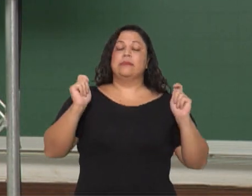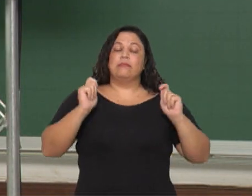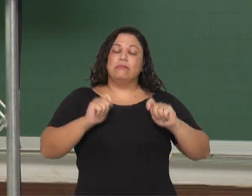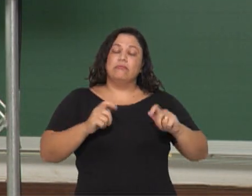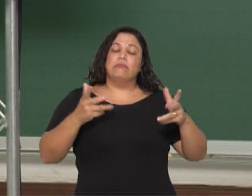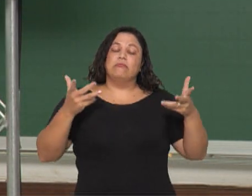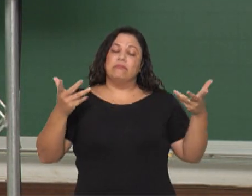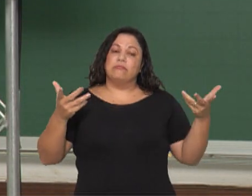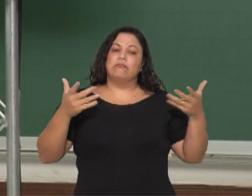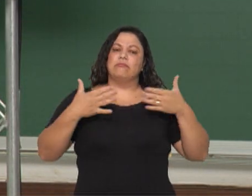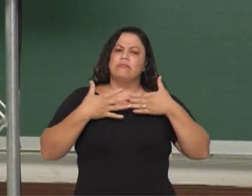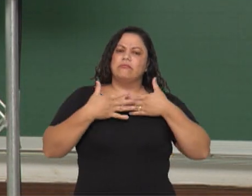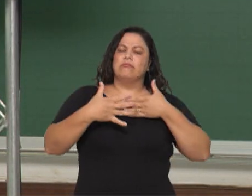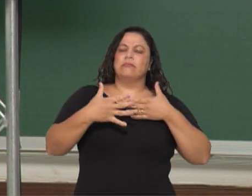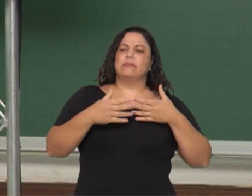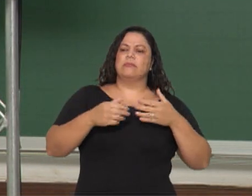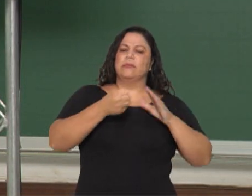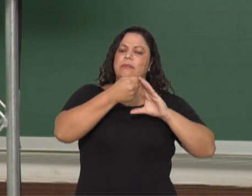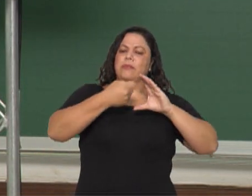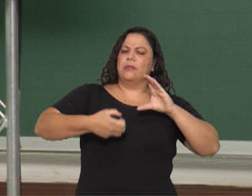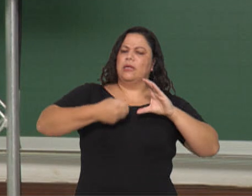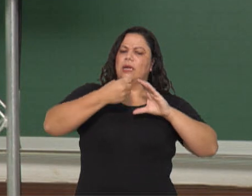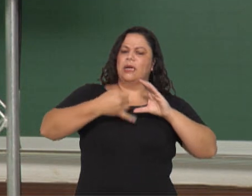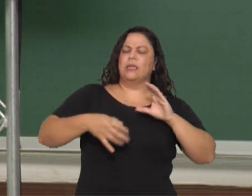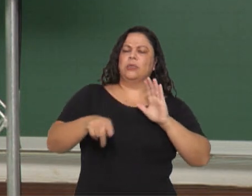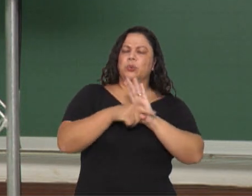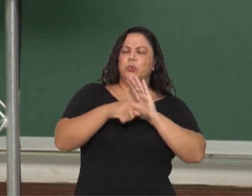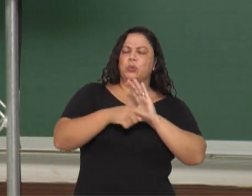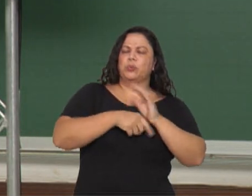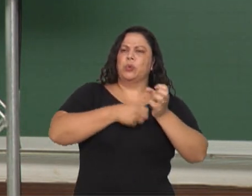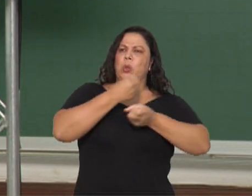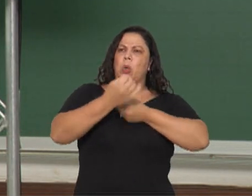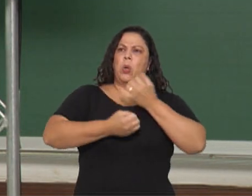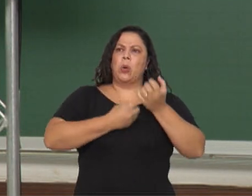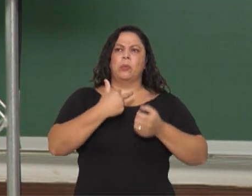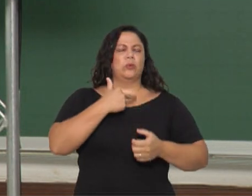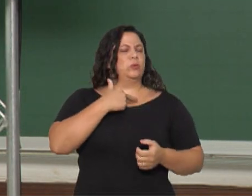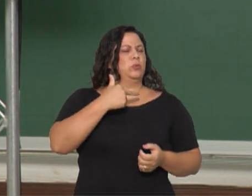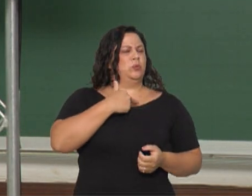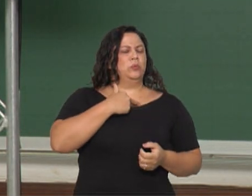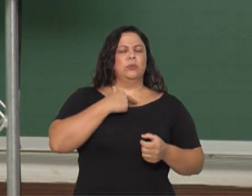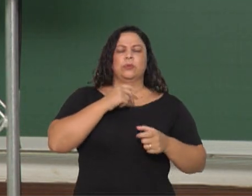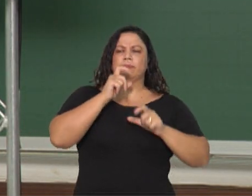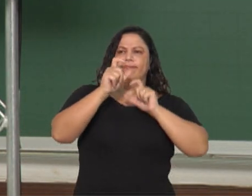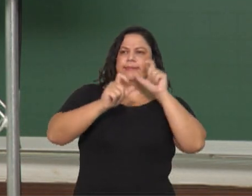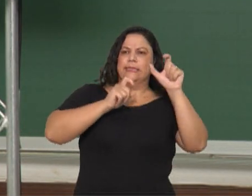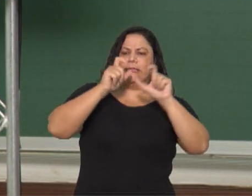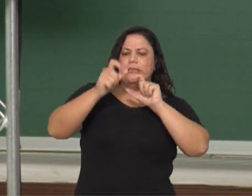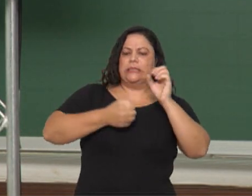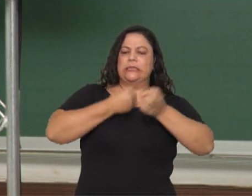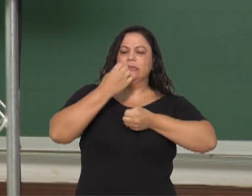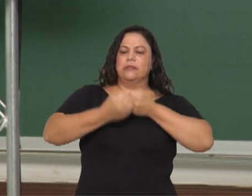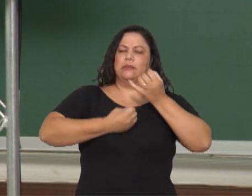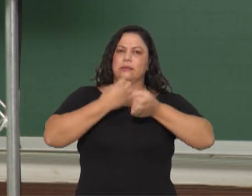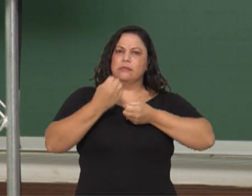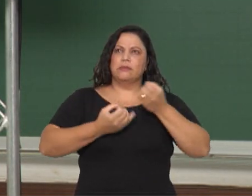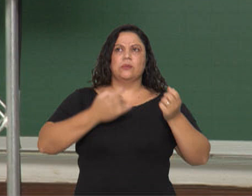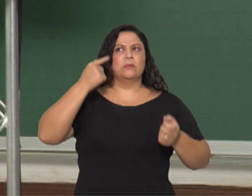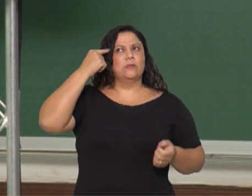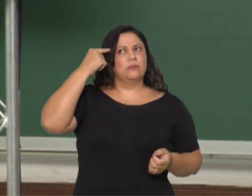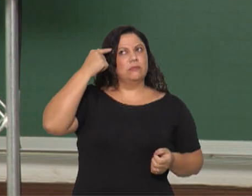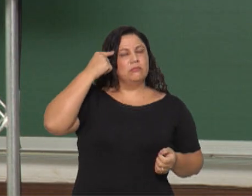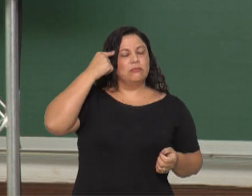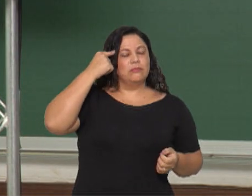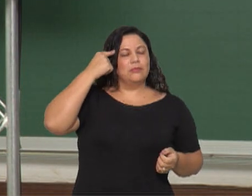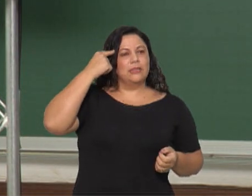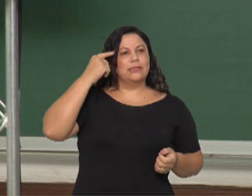é recorrente, lembram? Uma característica do poema, ele pode ter repetição de palavras, de expressões. Então, vocês vão pensar um pouquinho aí